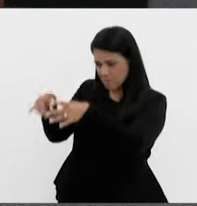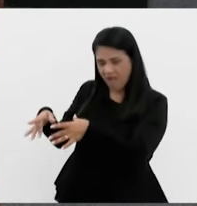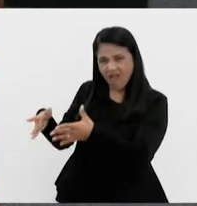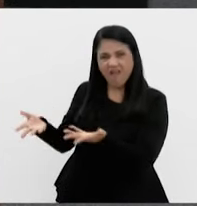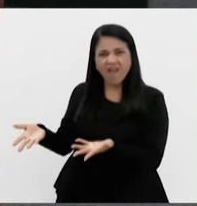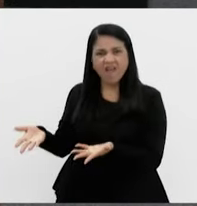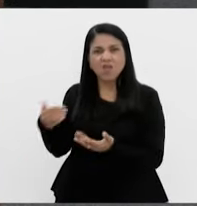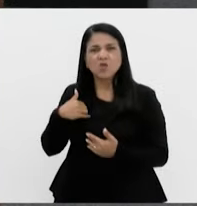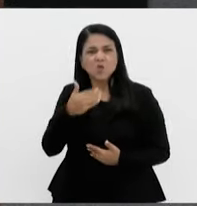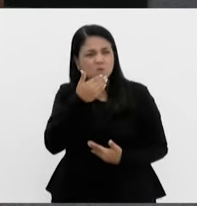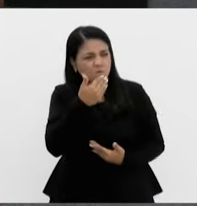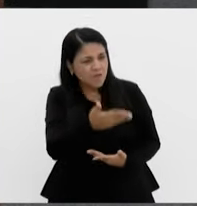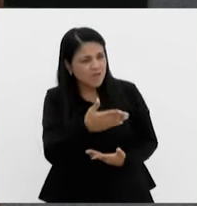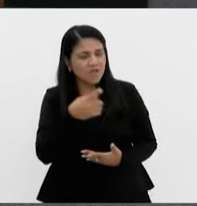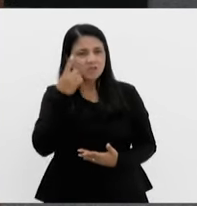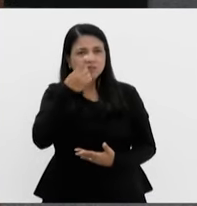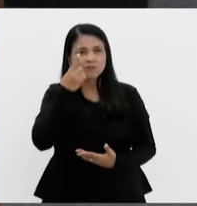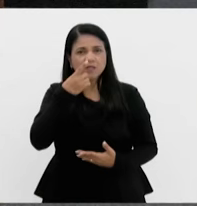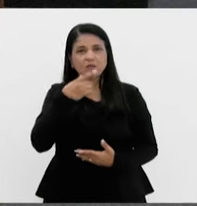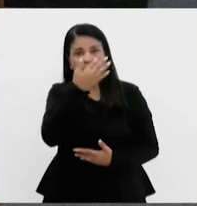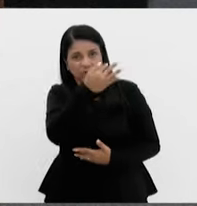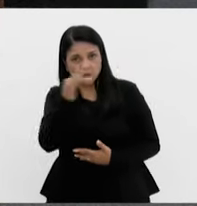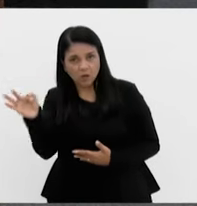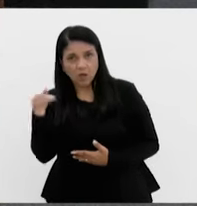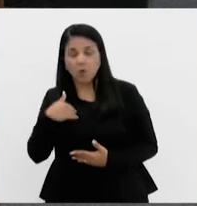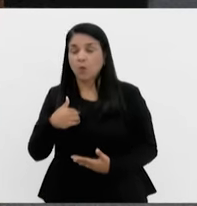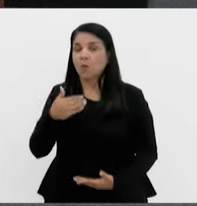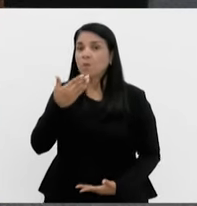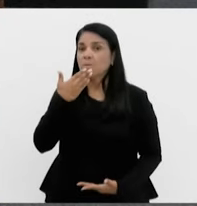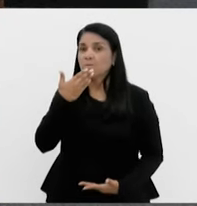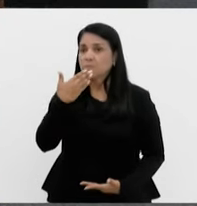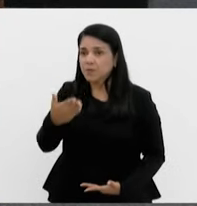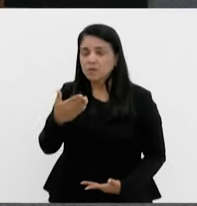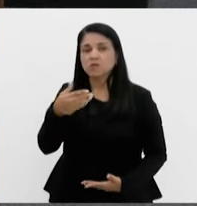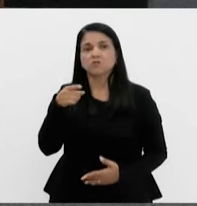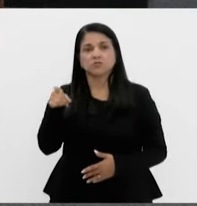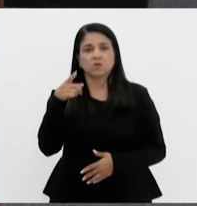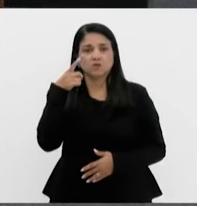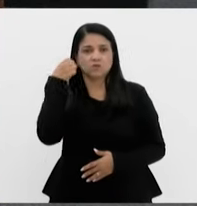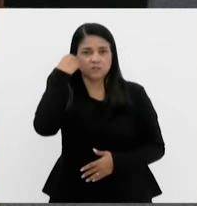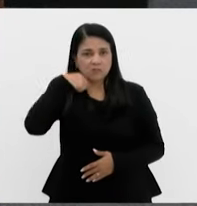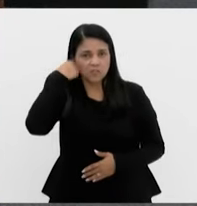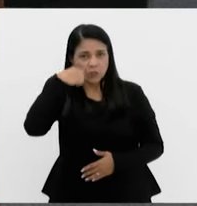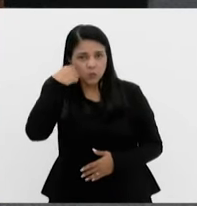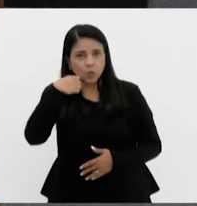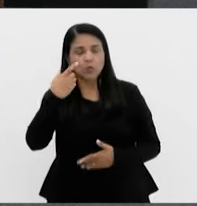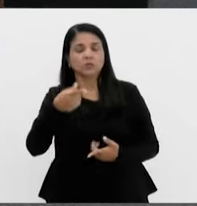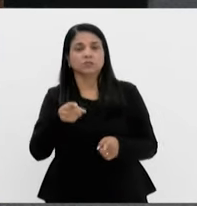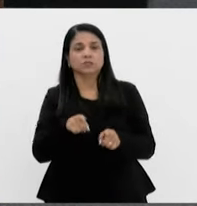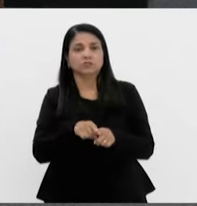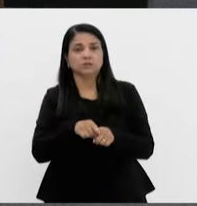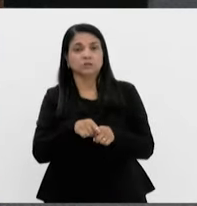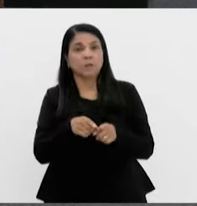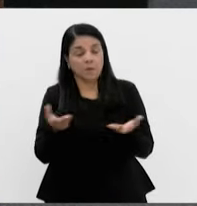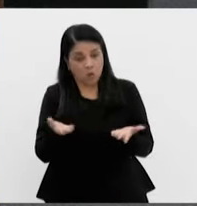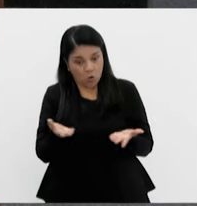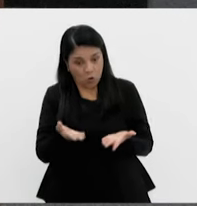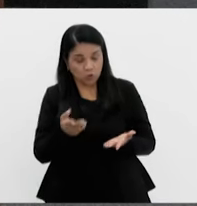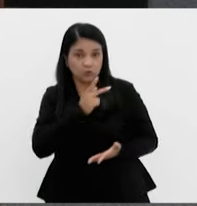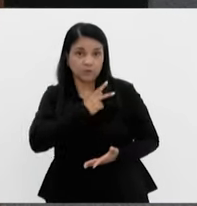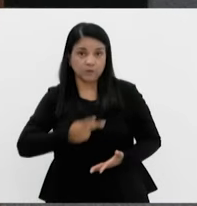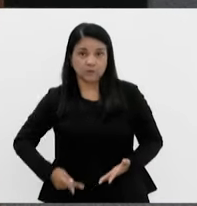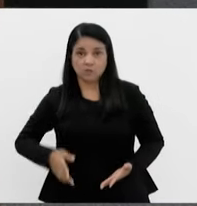faço aos deputados federais um apelo que eu faço aos senadores do nosso Estado um apelo que eu faço a atual presidente da